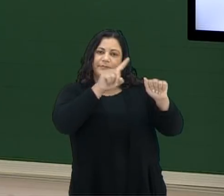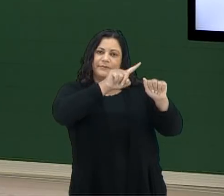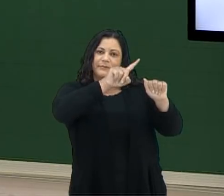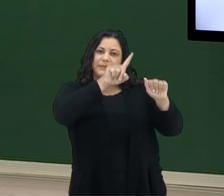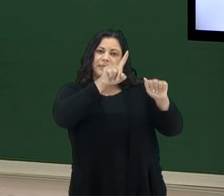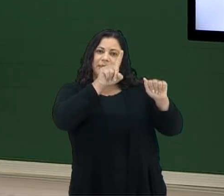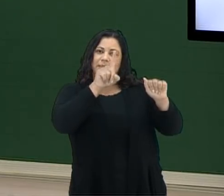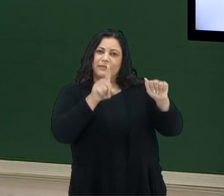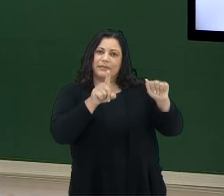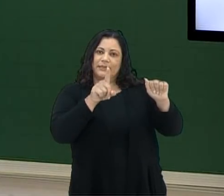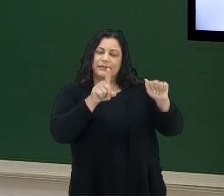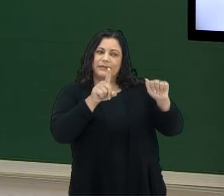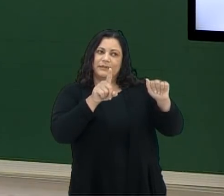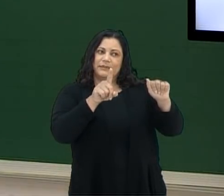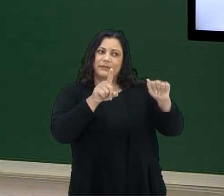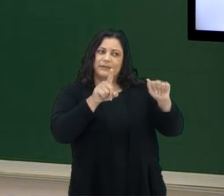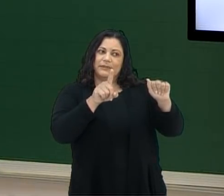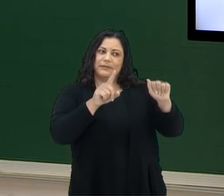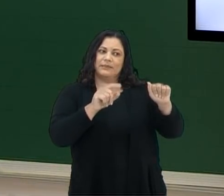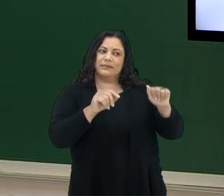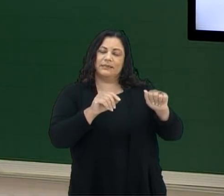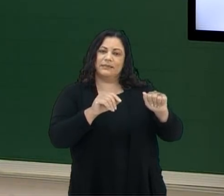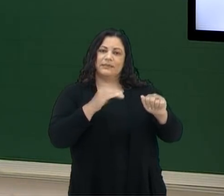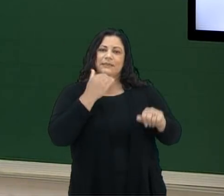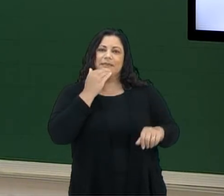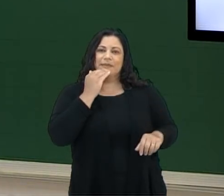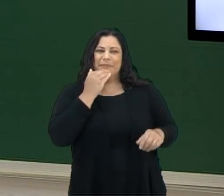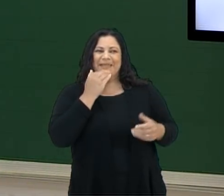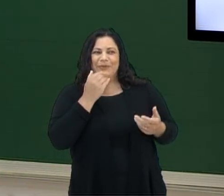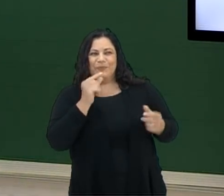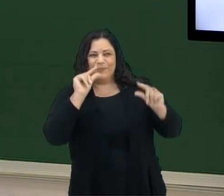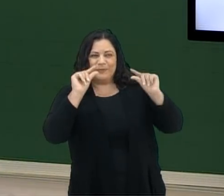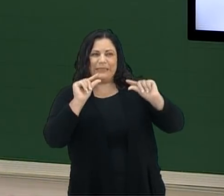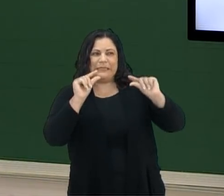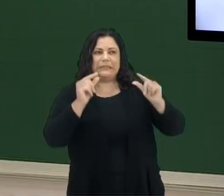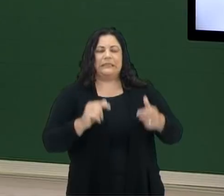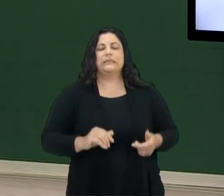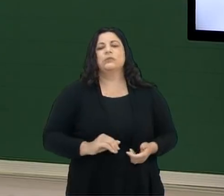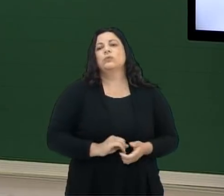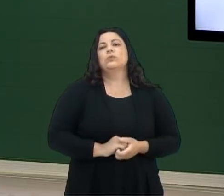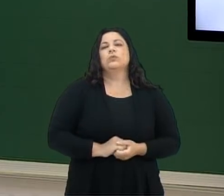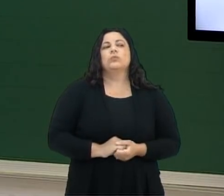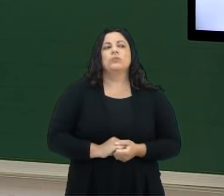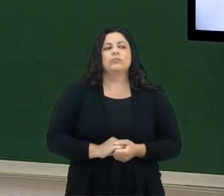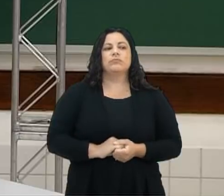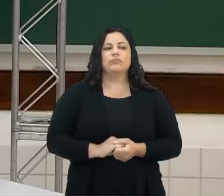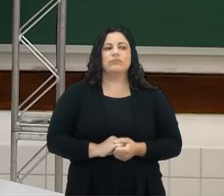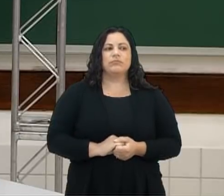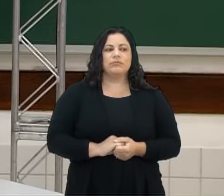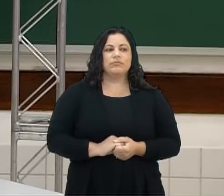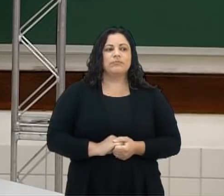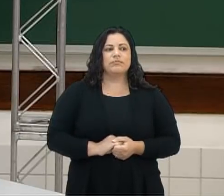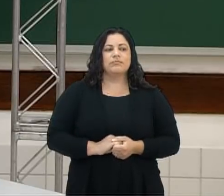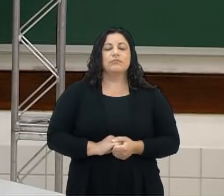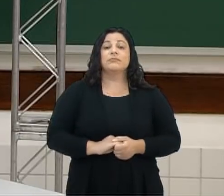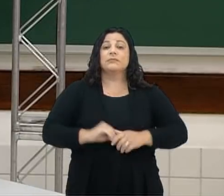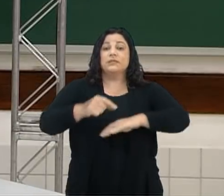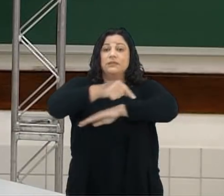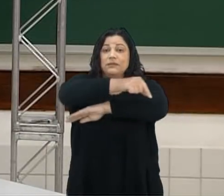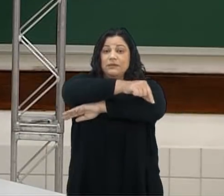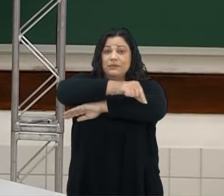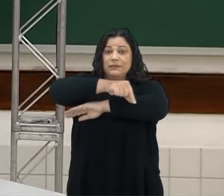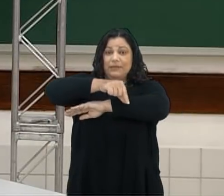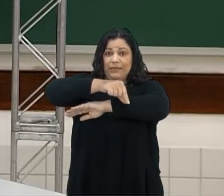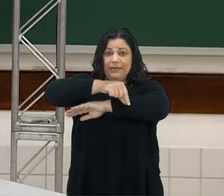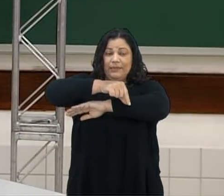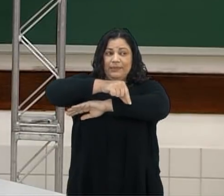Aqui, o compasso está meio pequeno o grafite. Aí, o que você vai fazer? Pega a régua, tá?